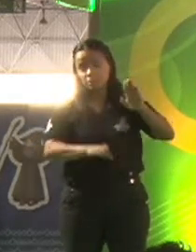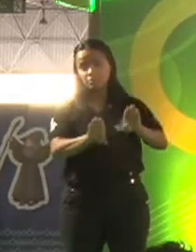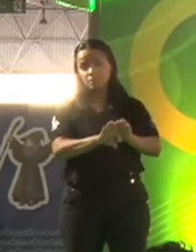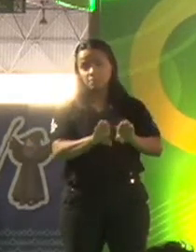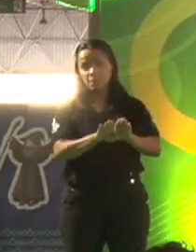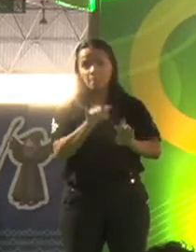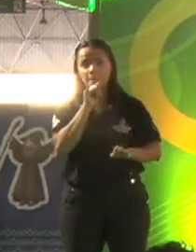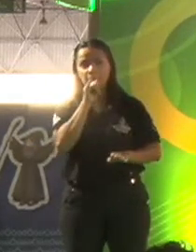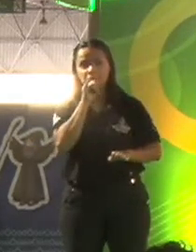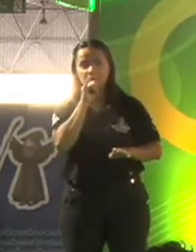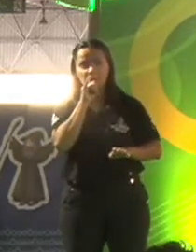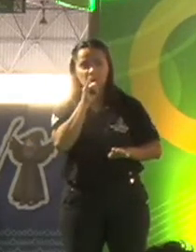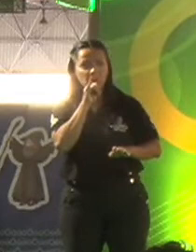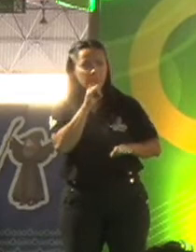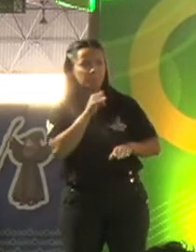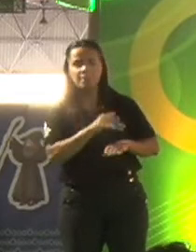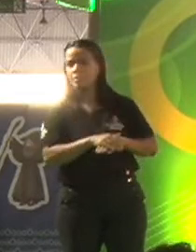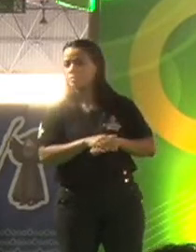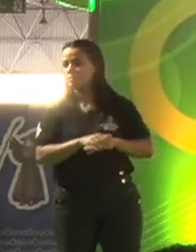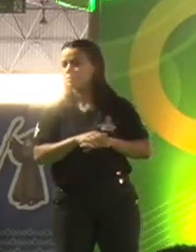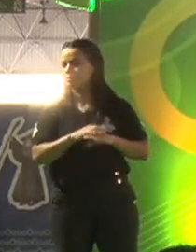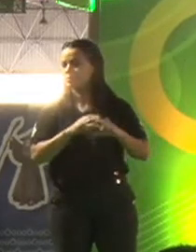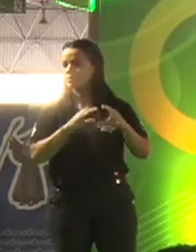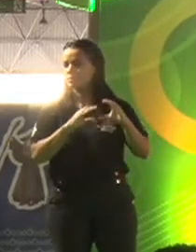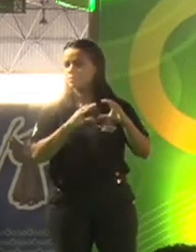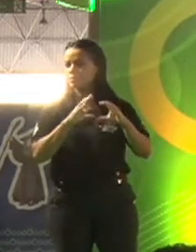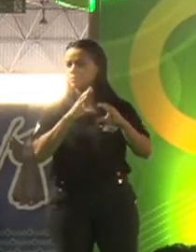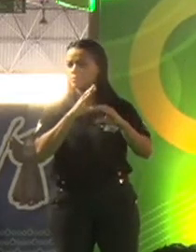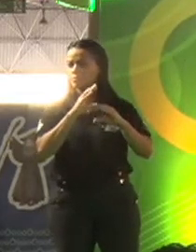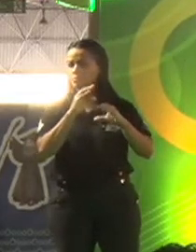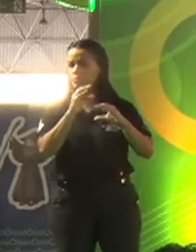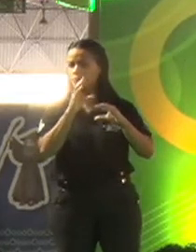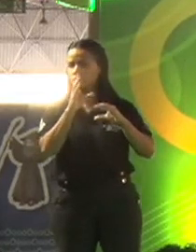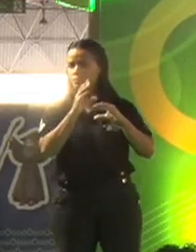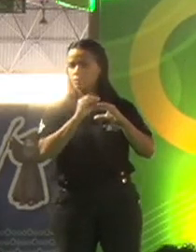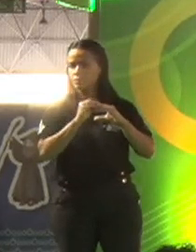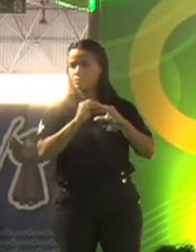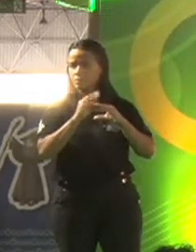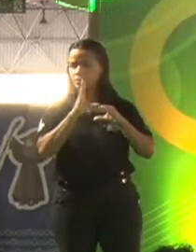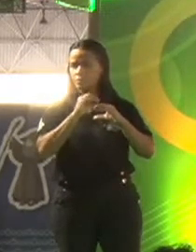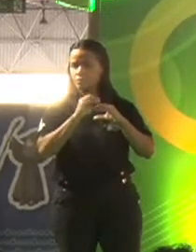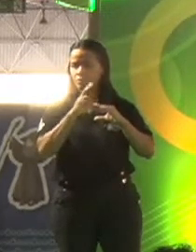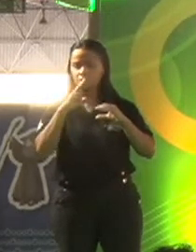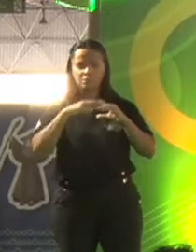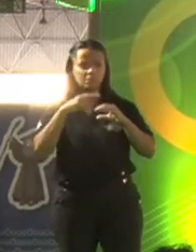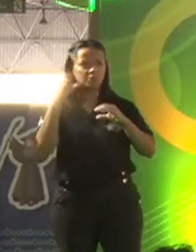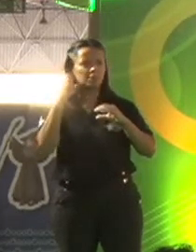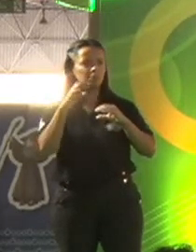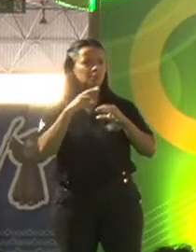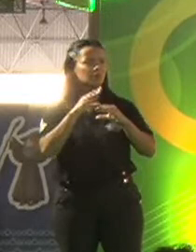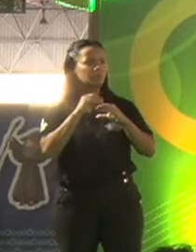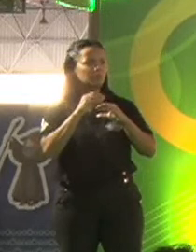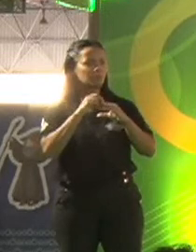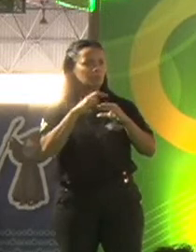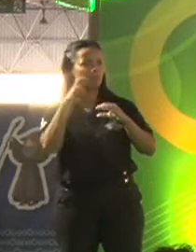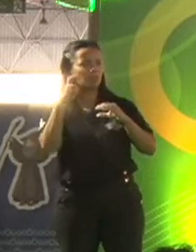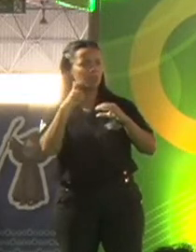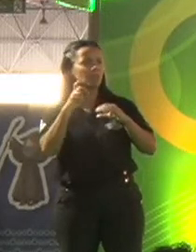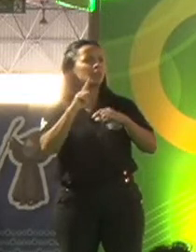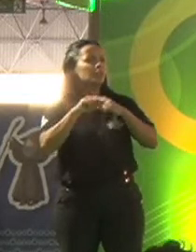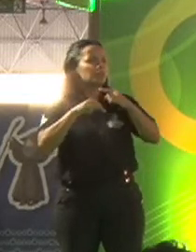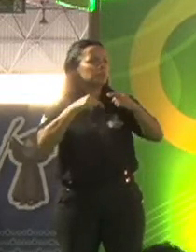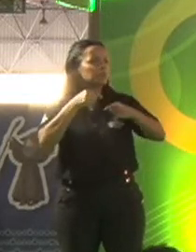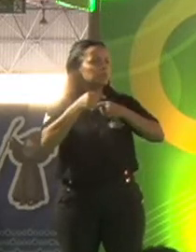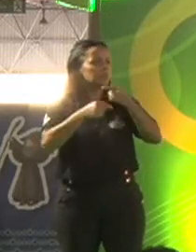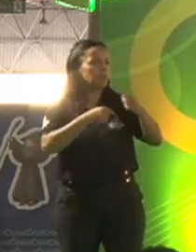o chat de repetir no início ele era muito mais emotivo depois que começou a ficar estranho a galera deu Uma segurada